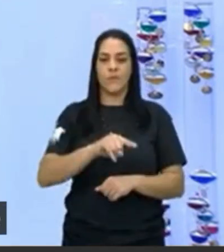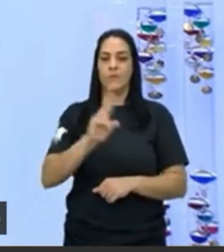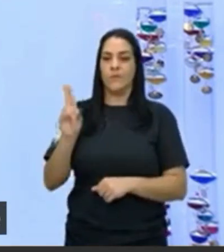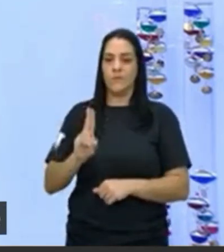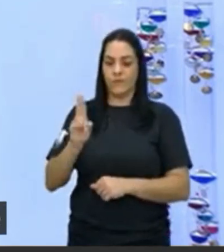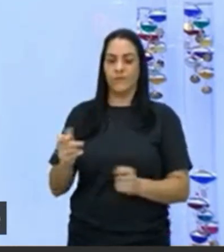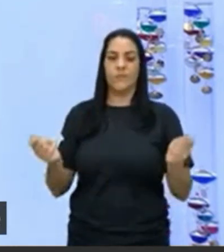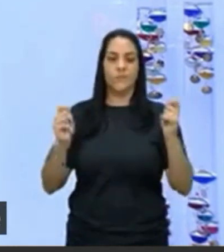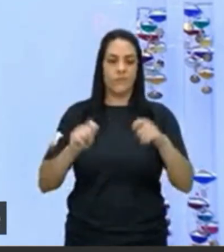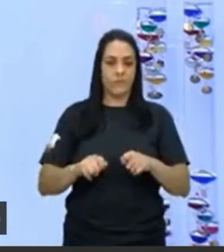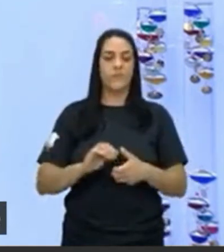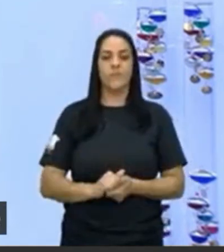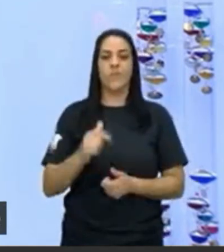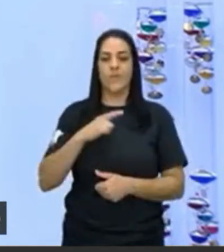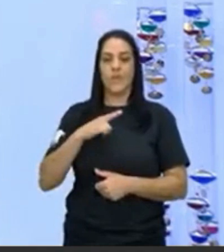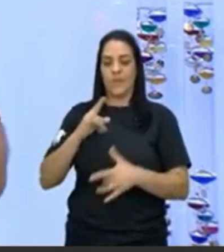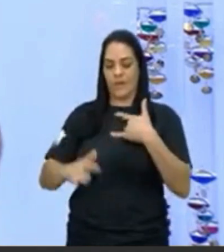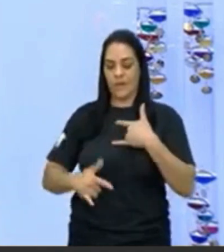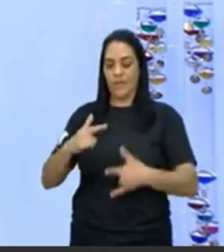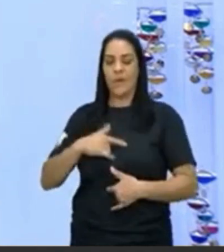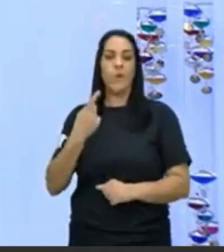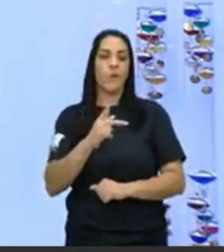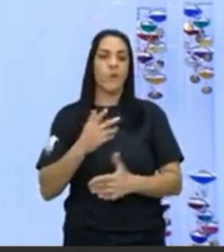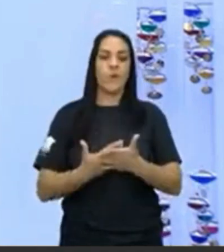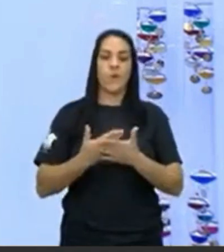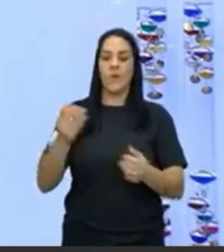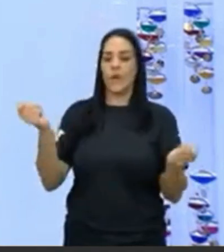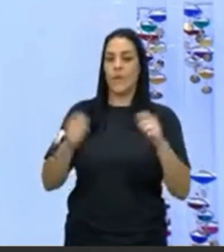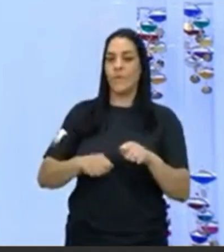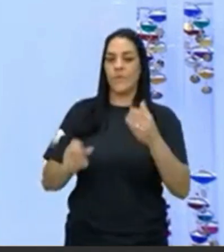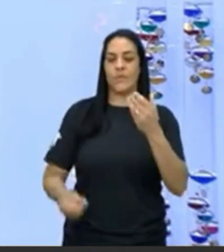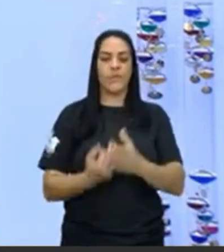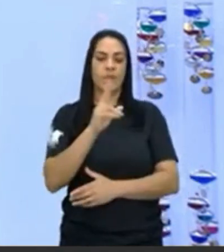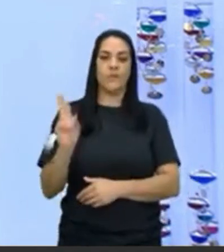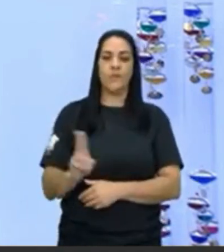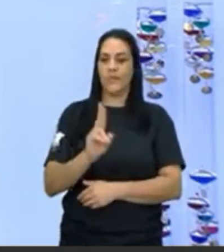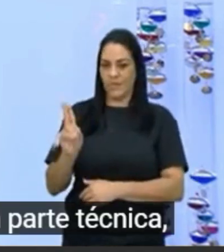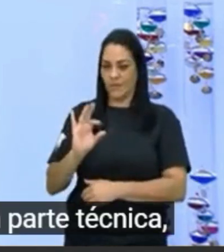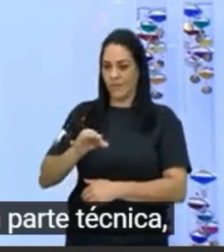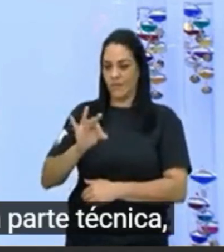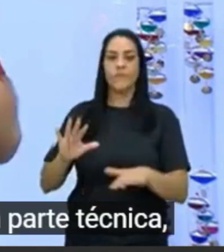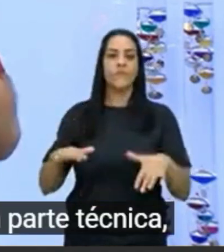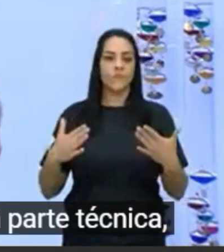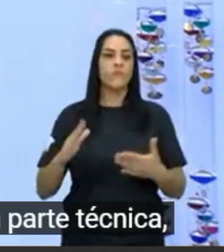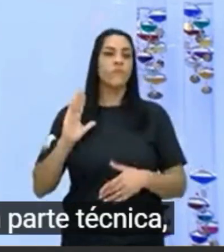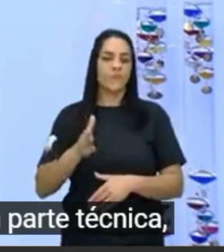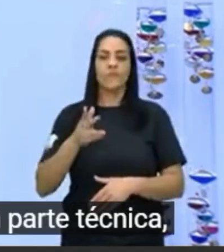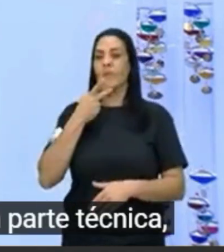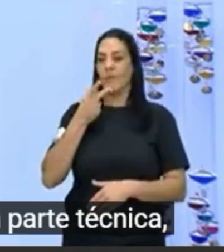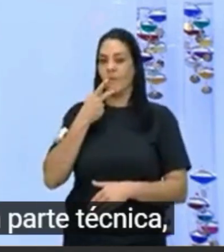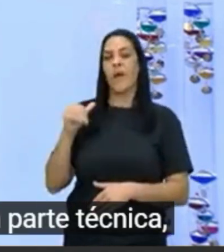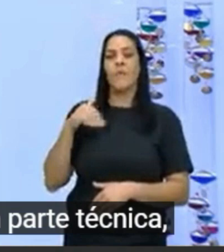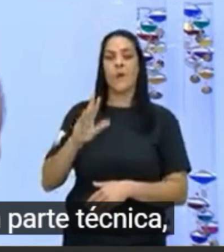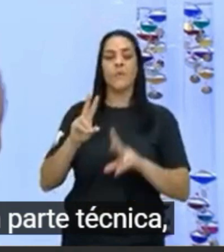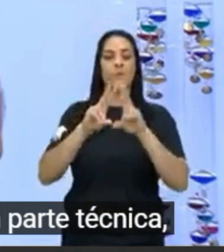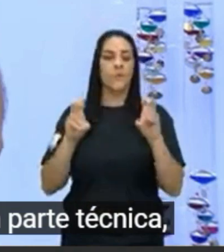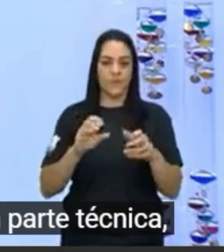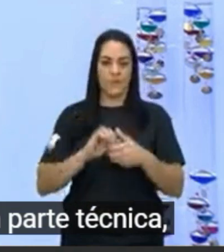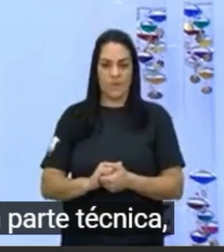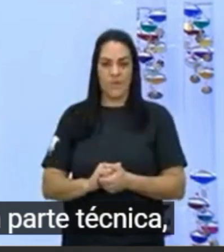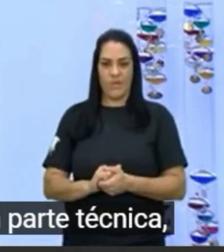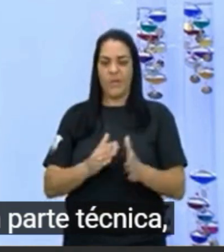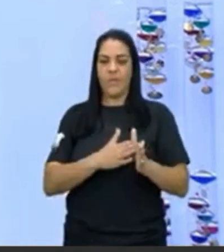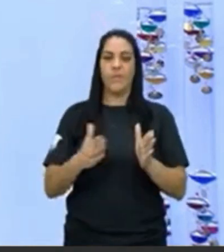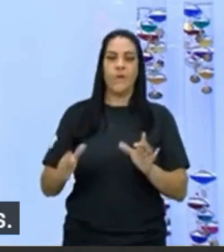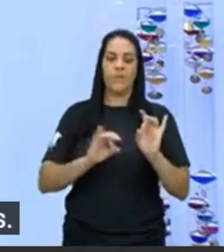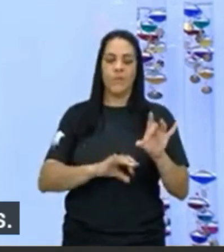vai usar as possibilidades de robôs que os seus alunos podem criar utilizando a Shield. Então, a gente vai falar um pouquinho mais agora sobre